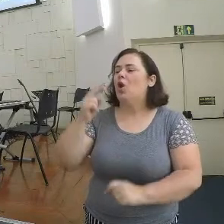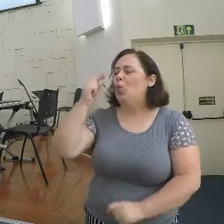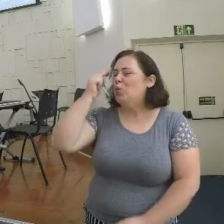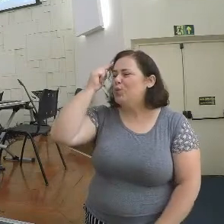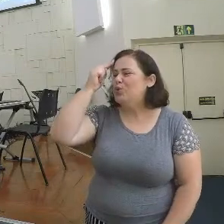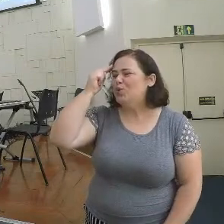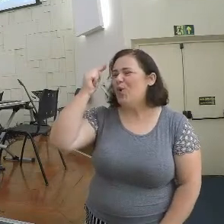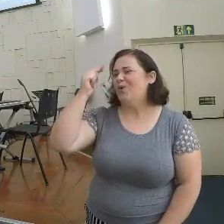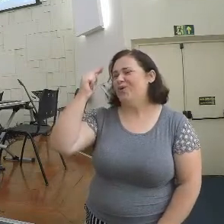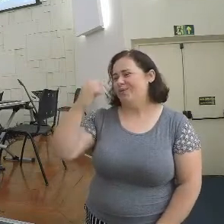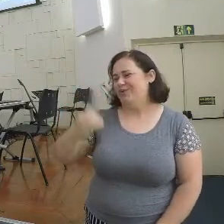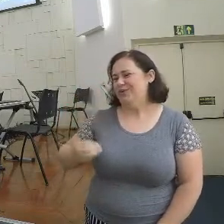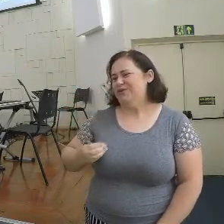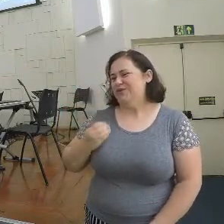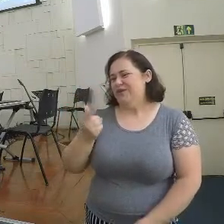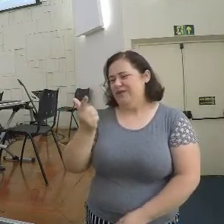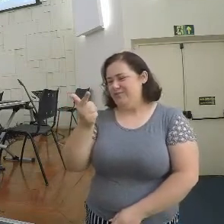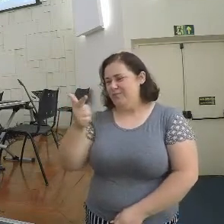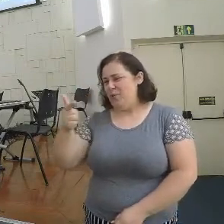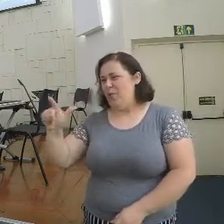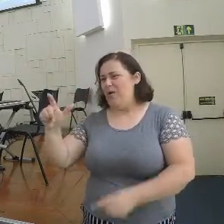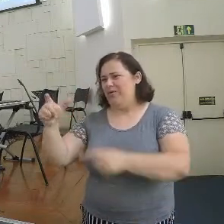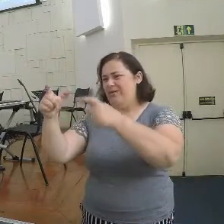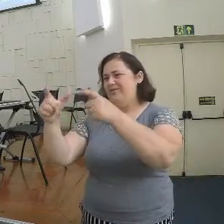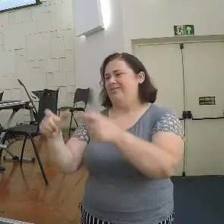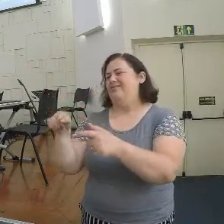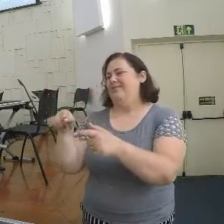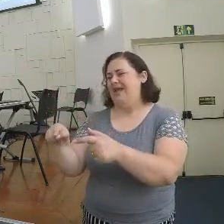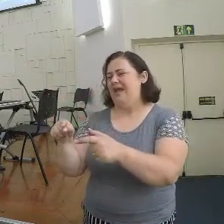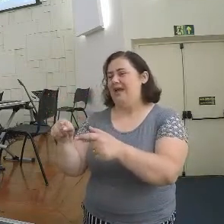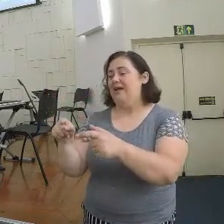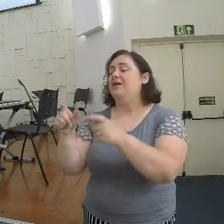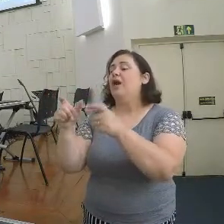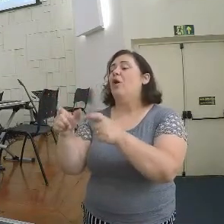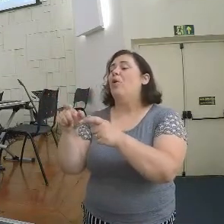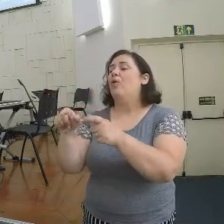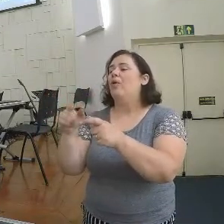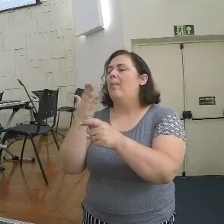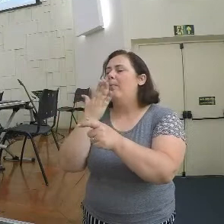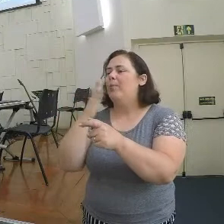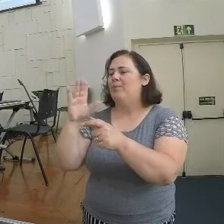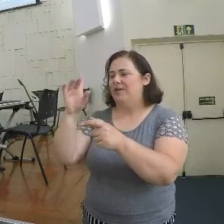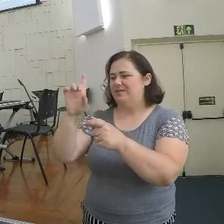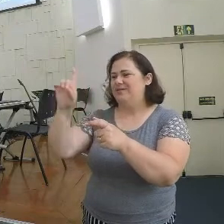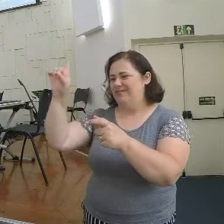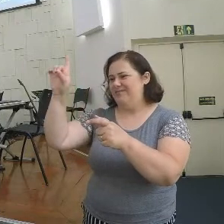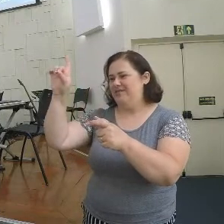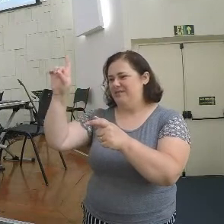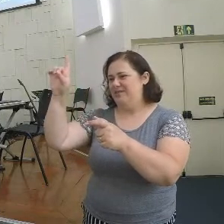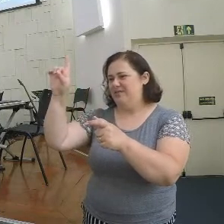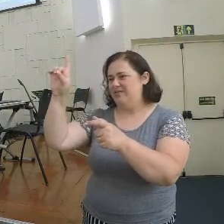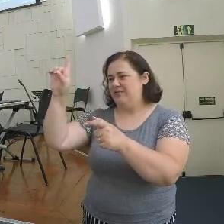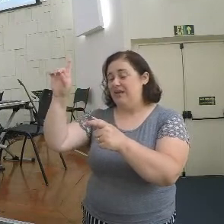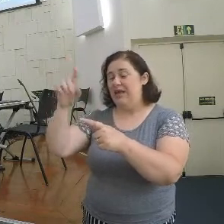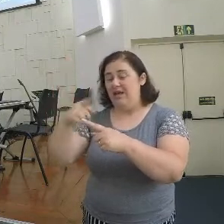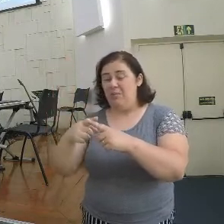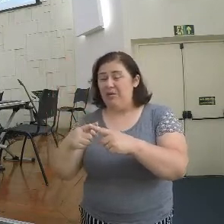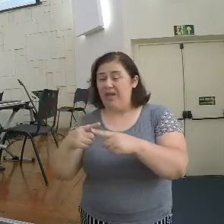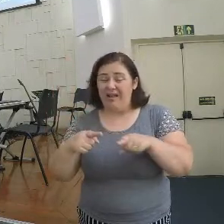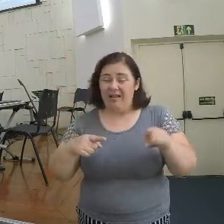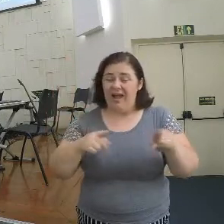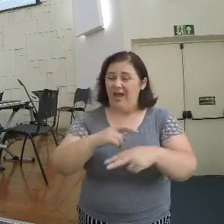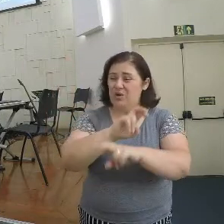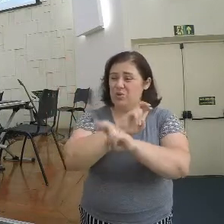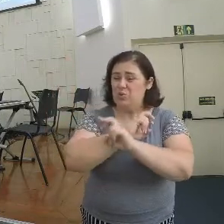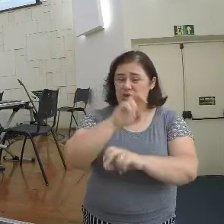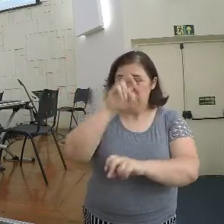vida abundante. Não somos mais escravos, saímos do Egito espiritual, o pecado,